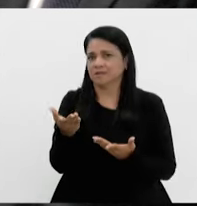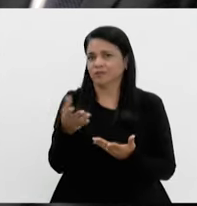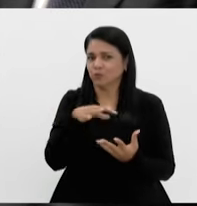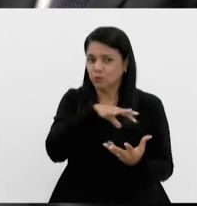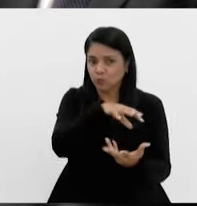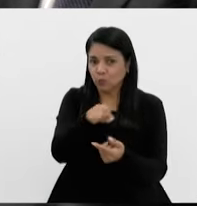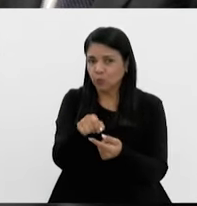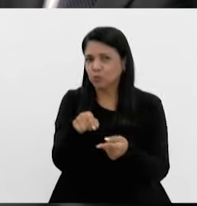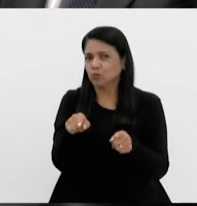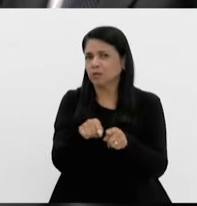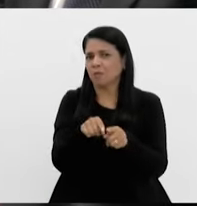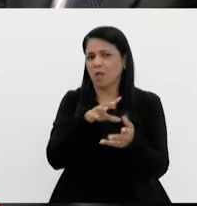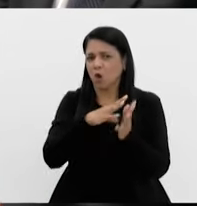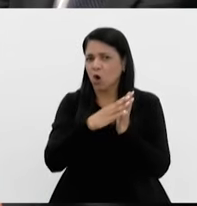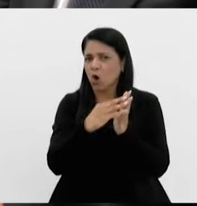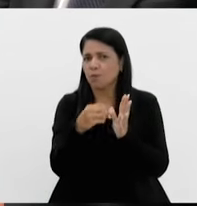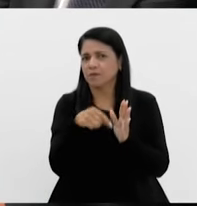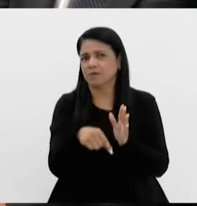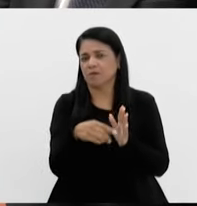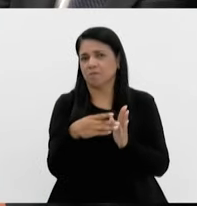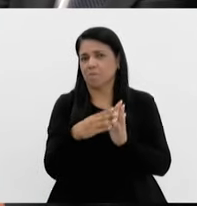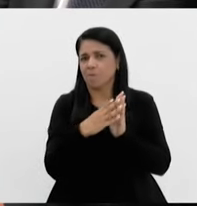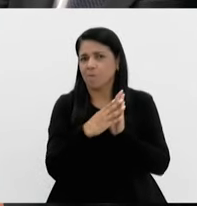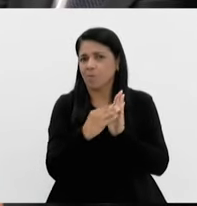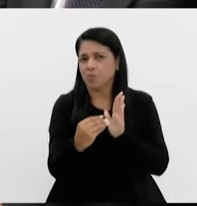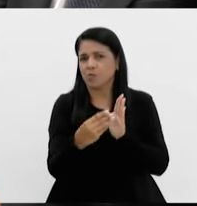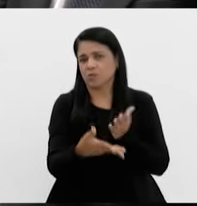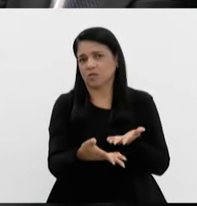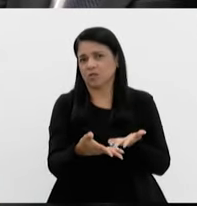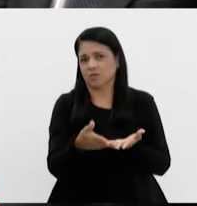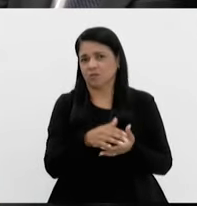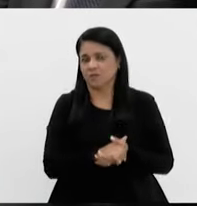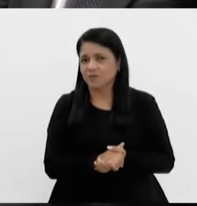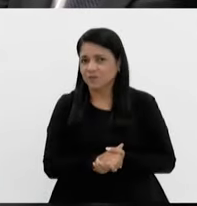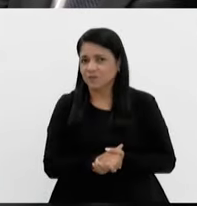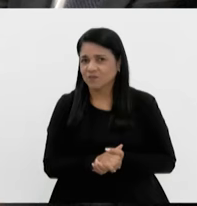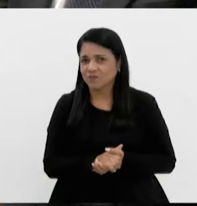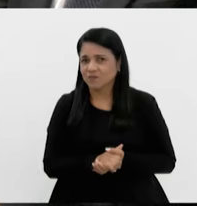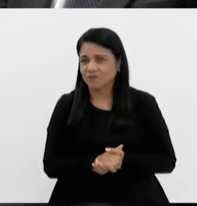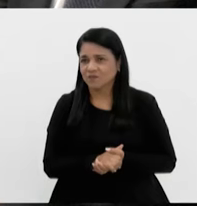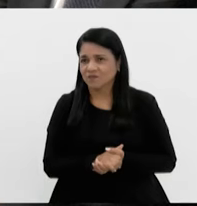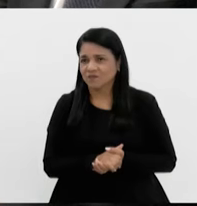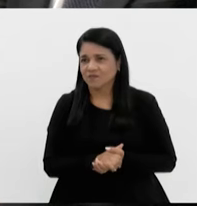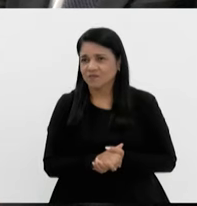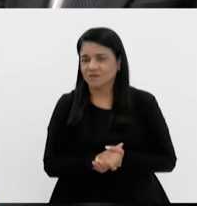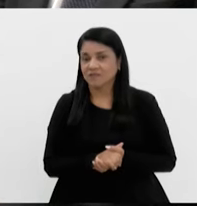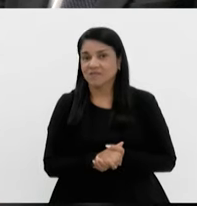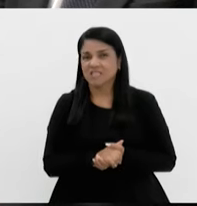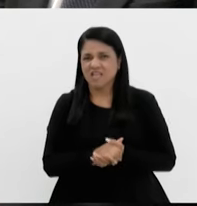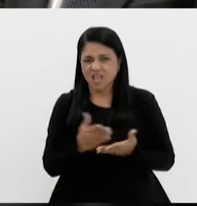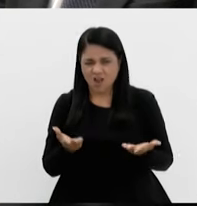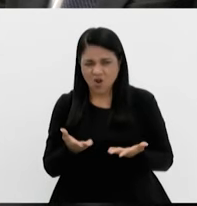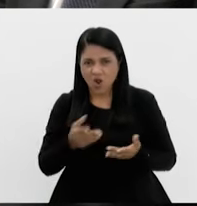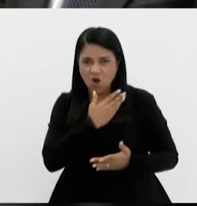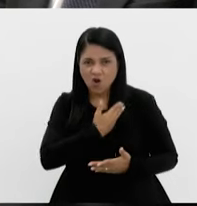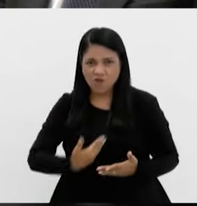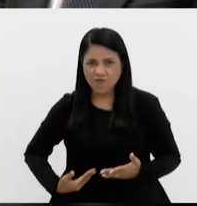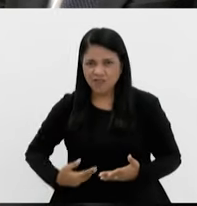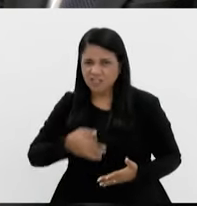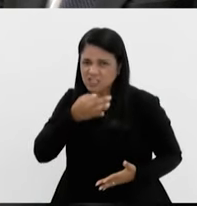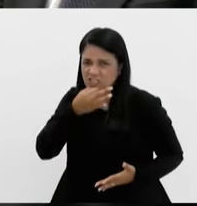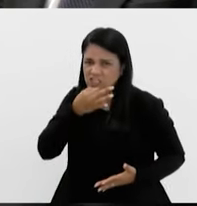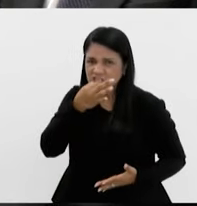elemento tenha a pachorra de ousar criticar e